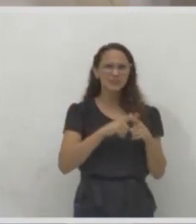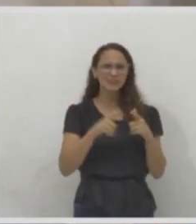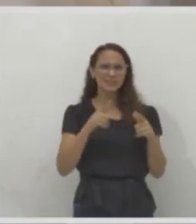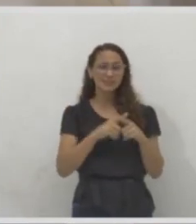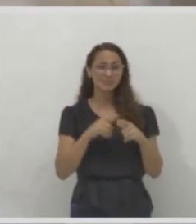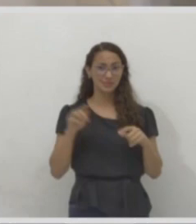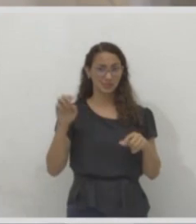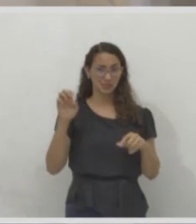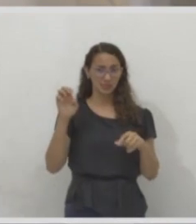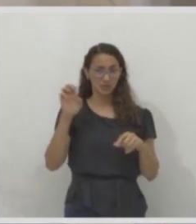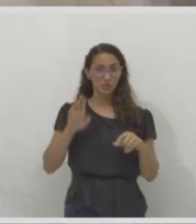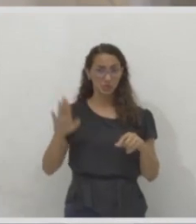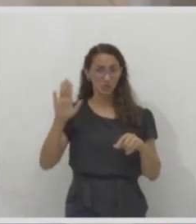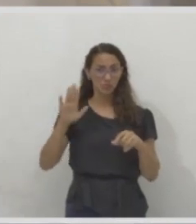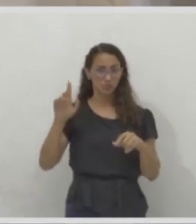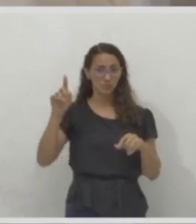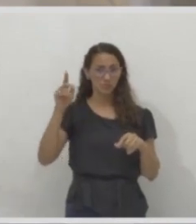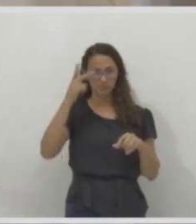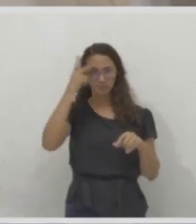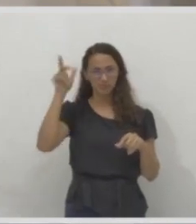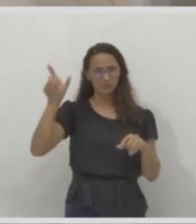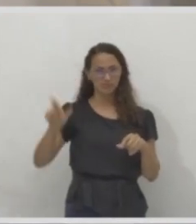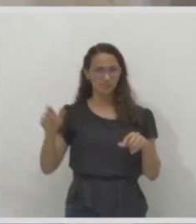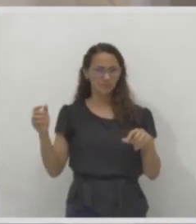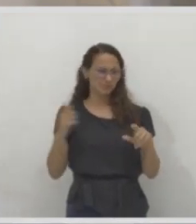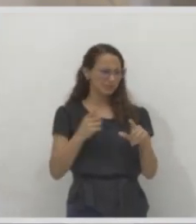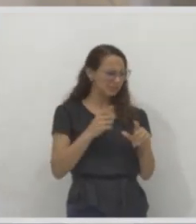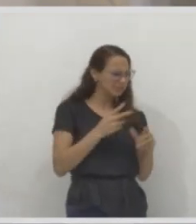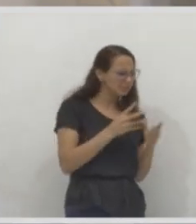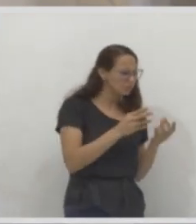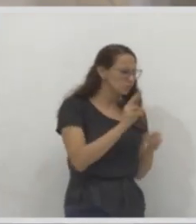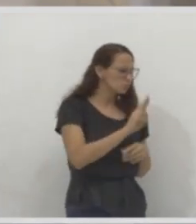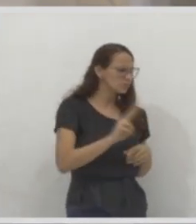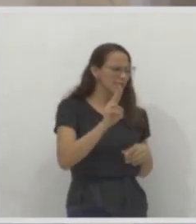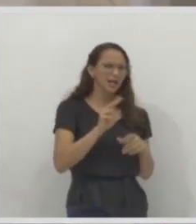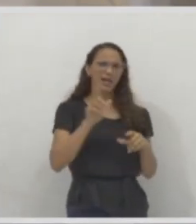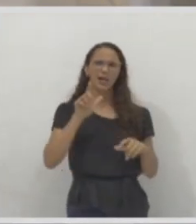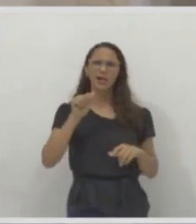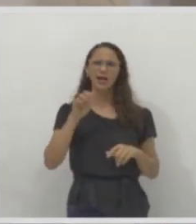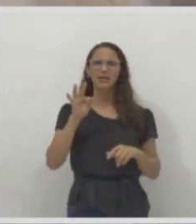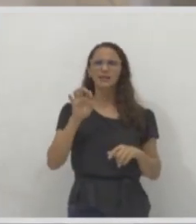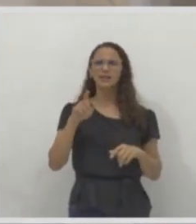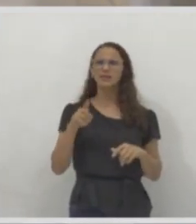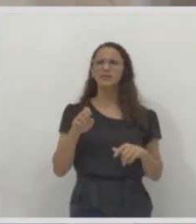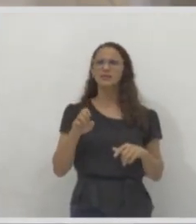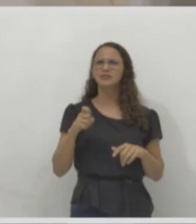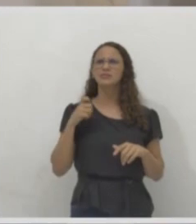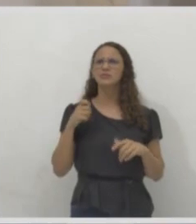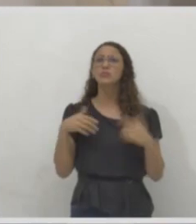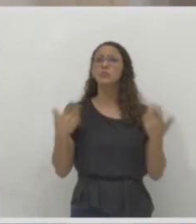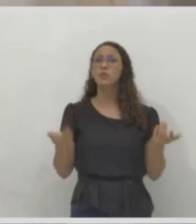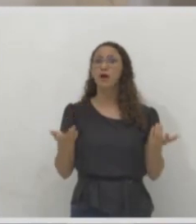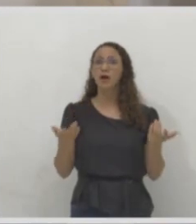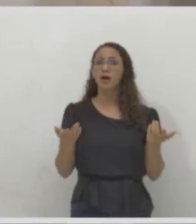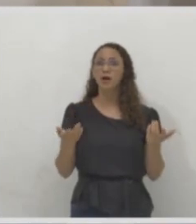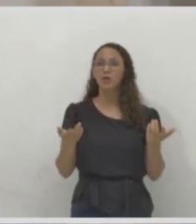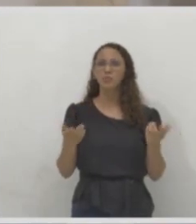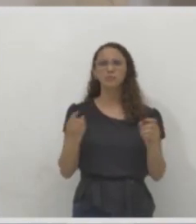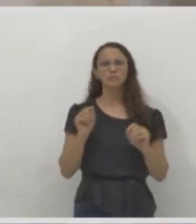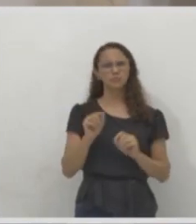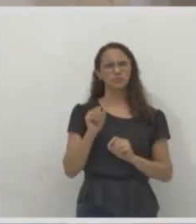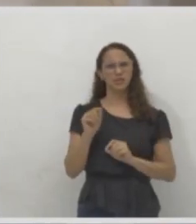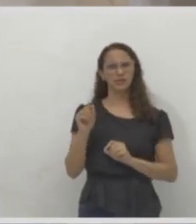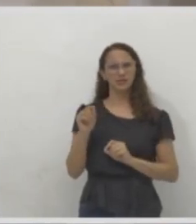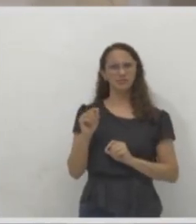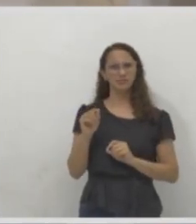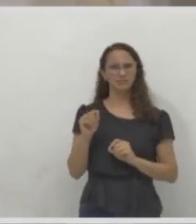europeus nessa tentativa de utilizar o látex industrialmente? O grande problema era a aclimatação do